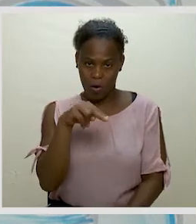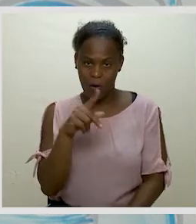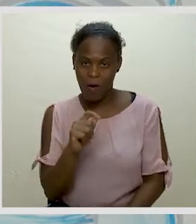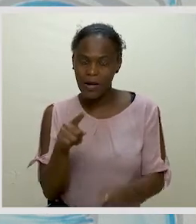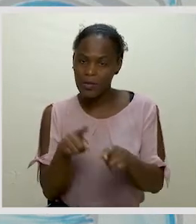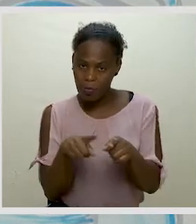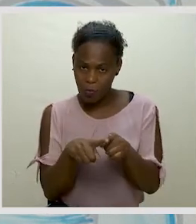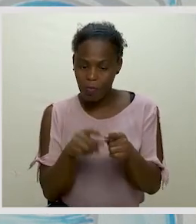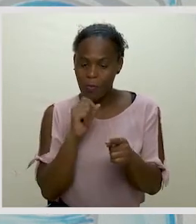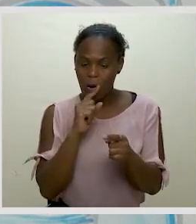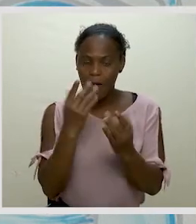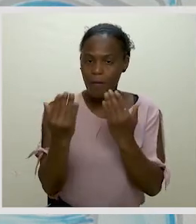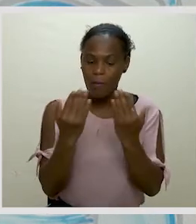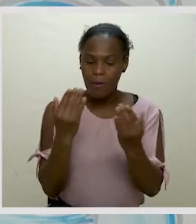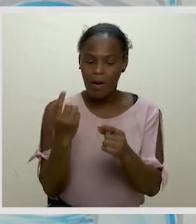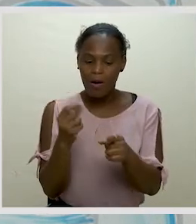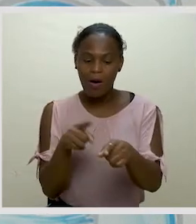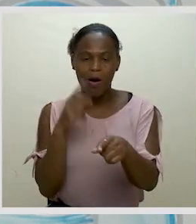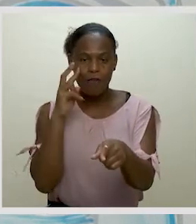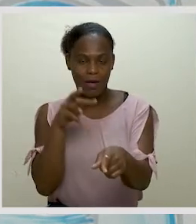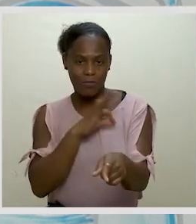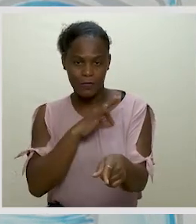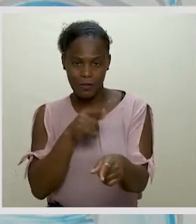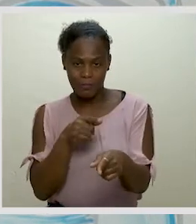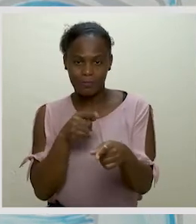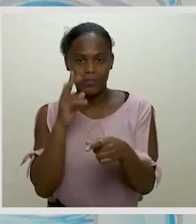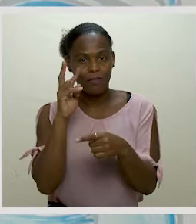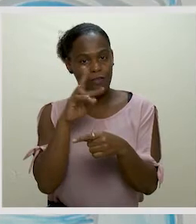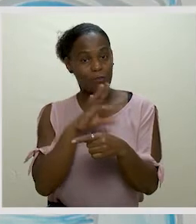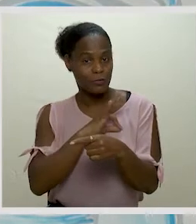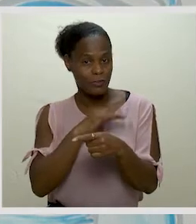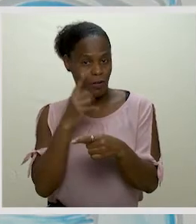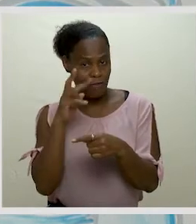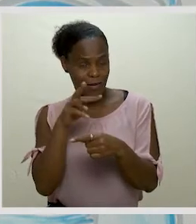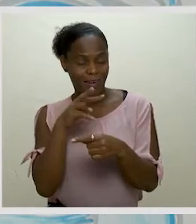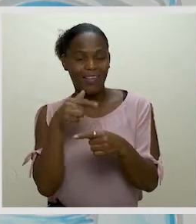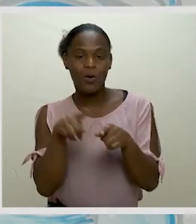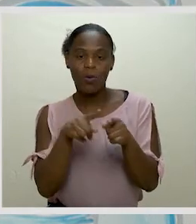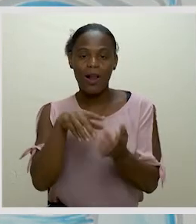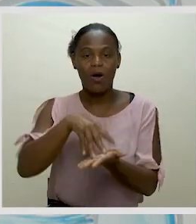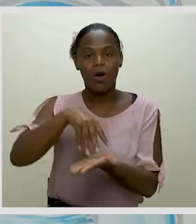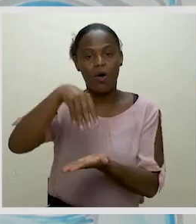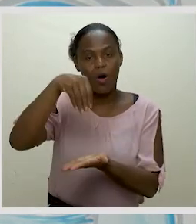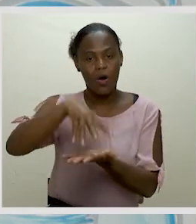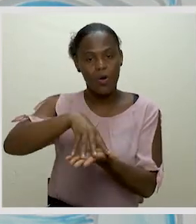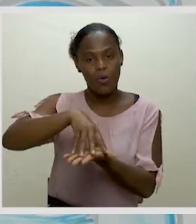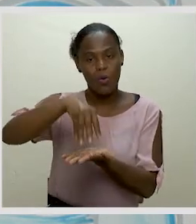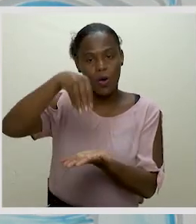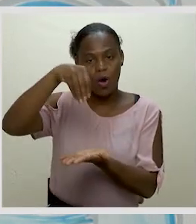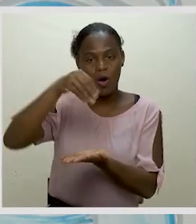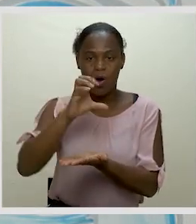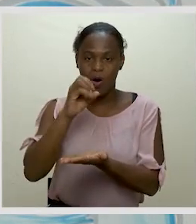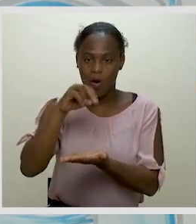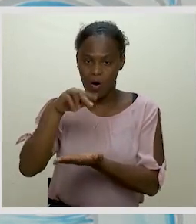este cone com o aparelho vulcânico. Então chama-se cone porque tem a forma de um cone. Então chama-se de